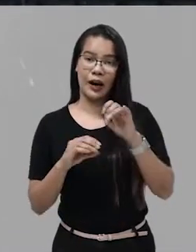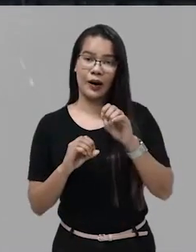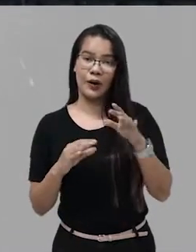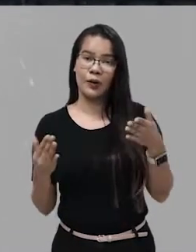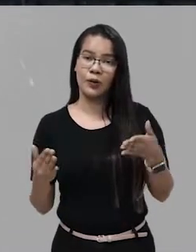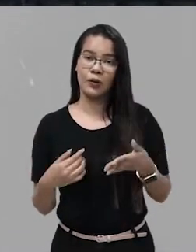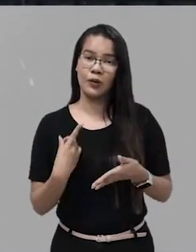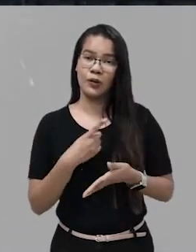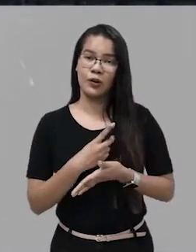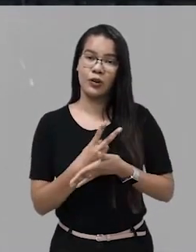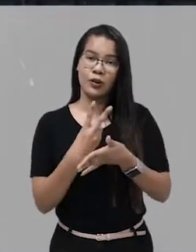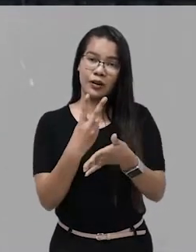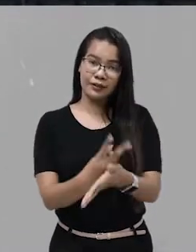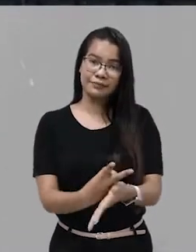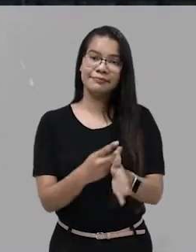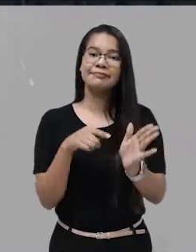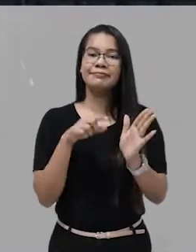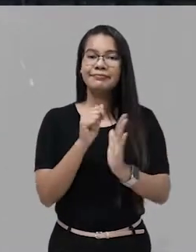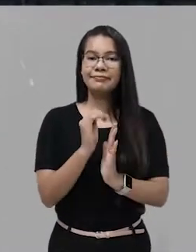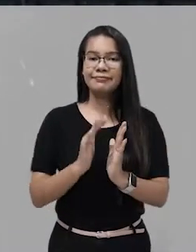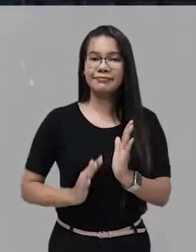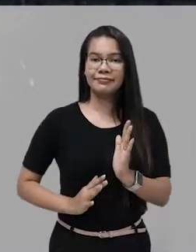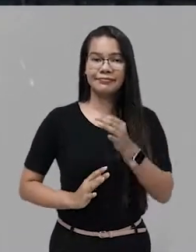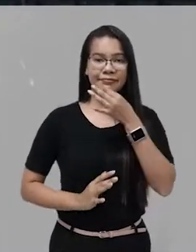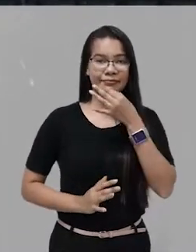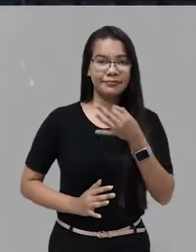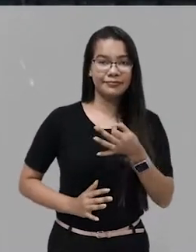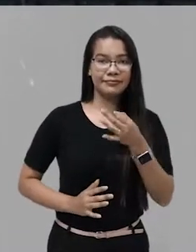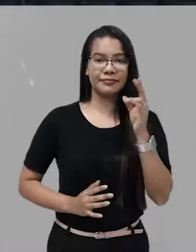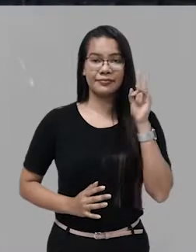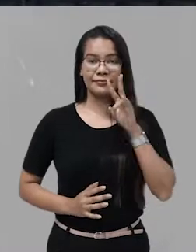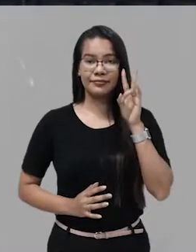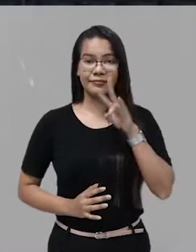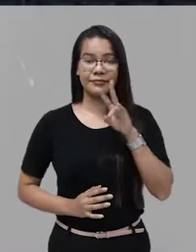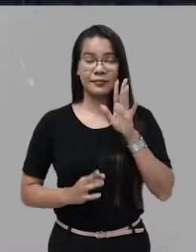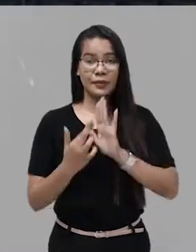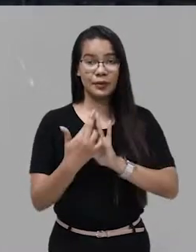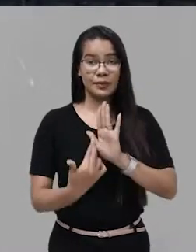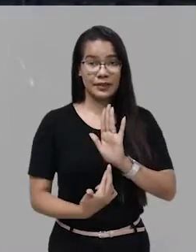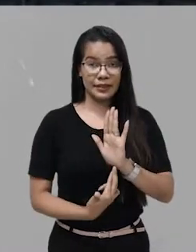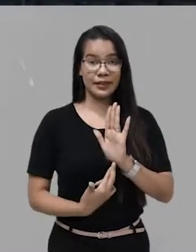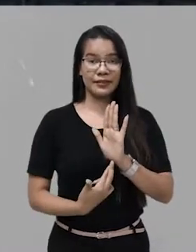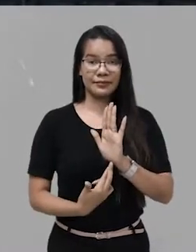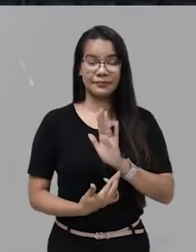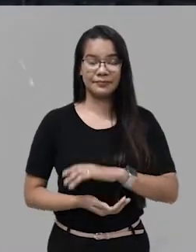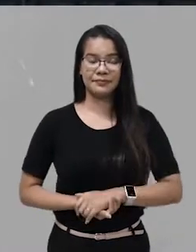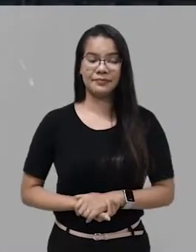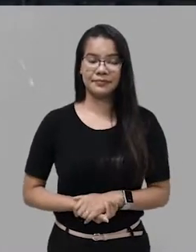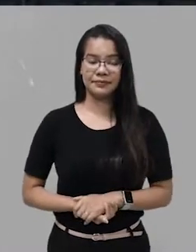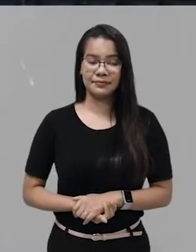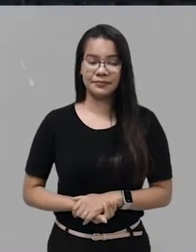continuidade aos exercícios comentados e relembrar algumas regras do novo acordo ortográfico.